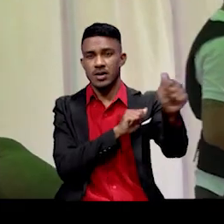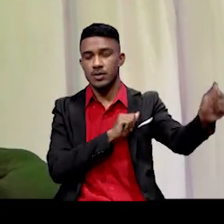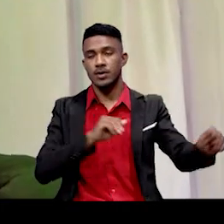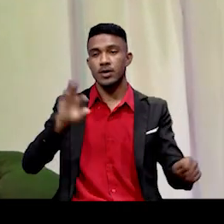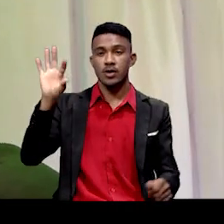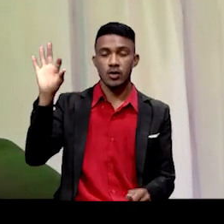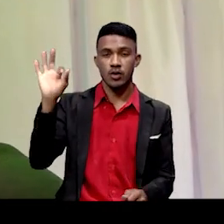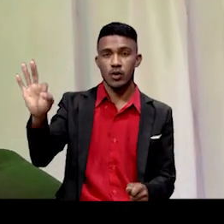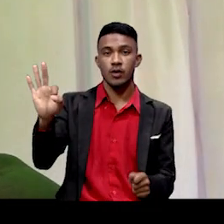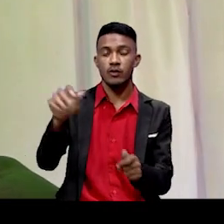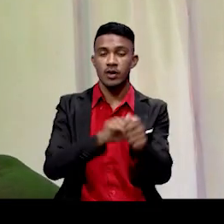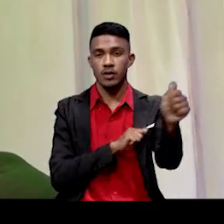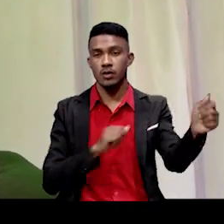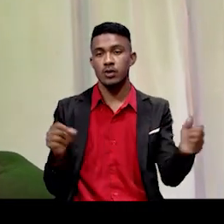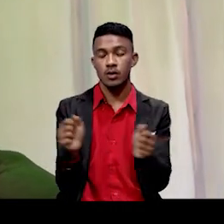ho orsamentu